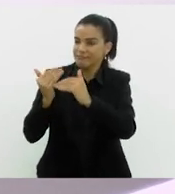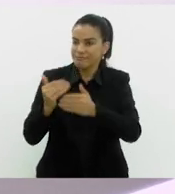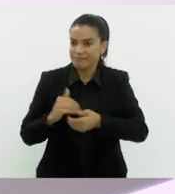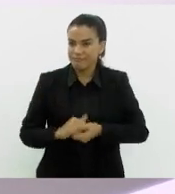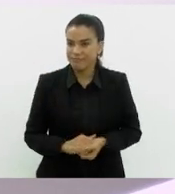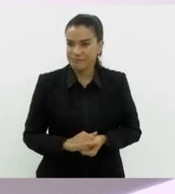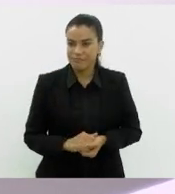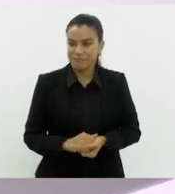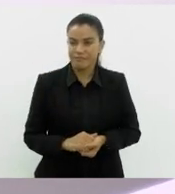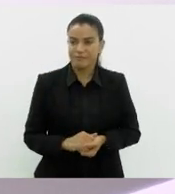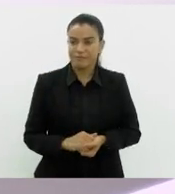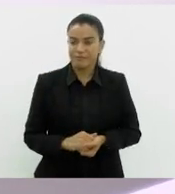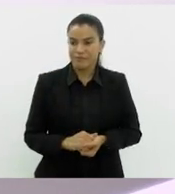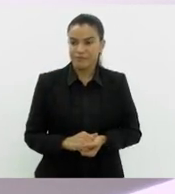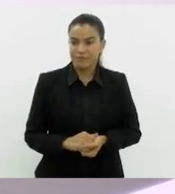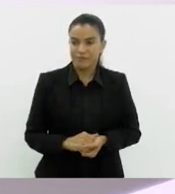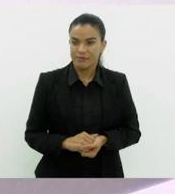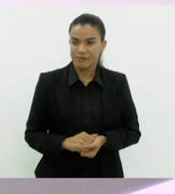muito lentos.